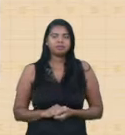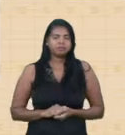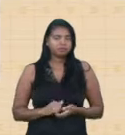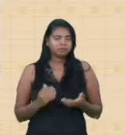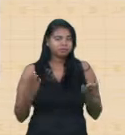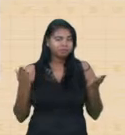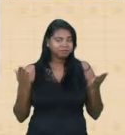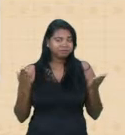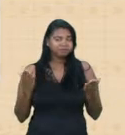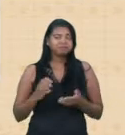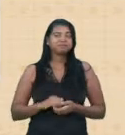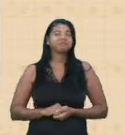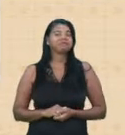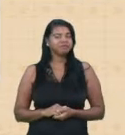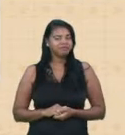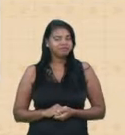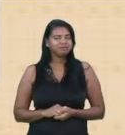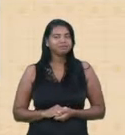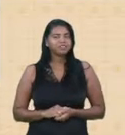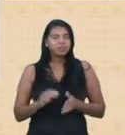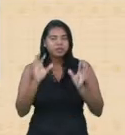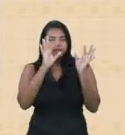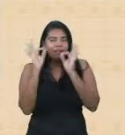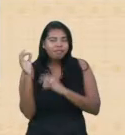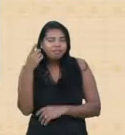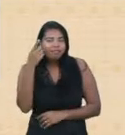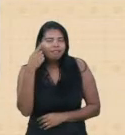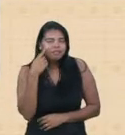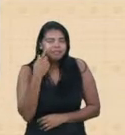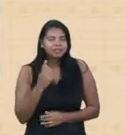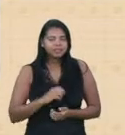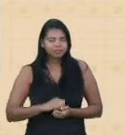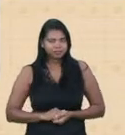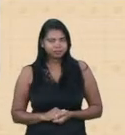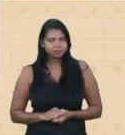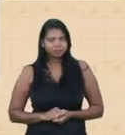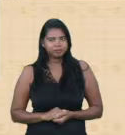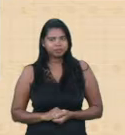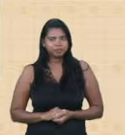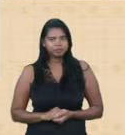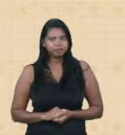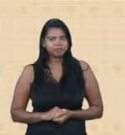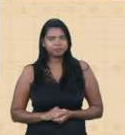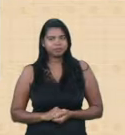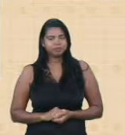tu está fazendo aí, Mequetrefe. Tu deve estar olhando para mim, que é imantação, que diabo é isso? Ô,